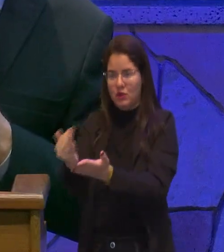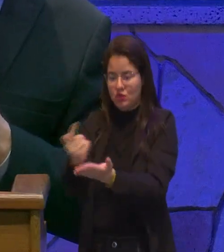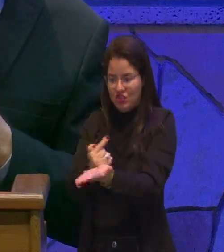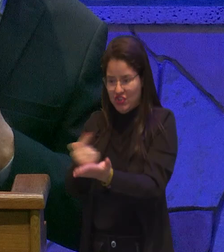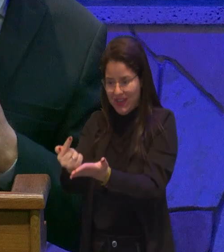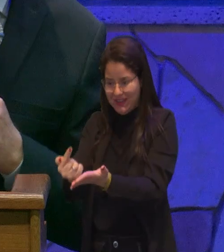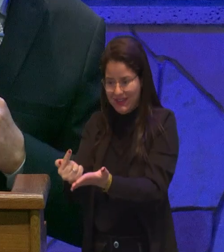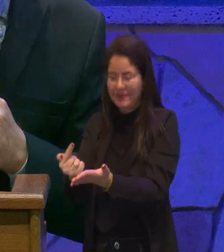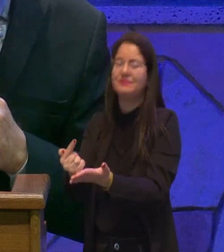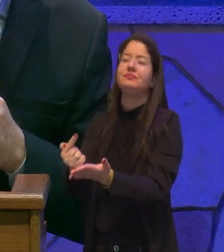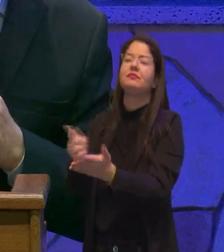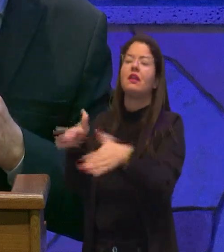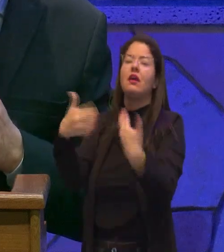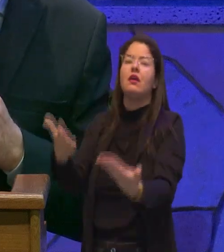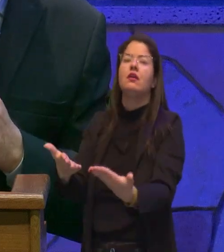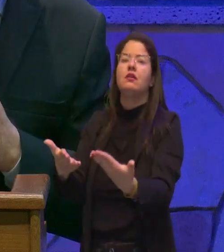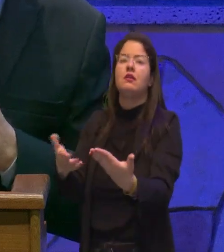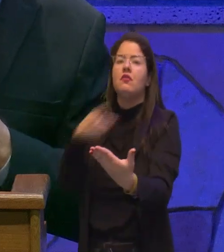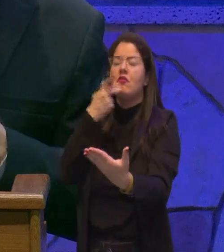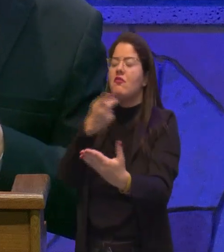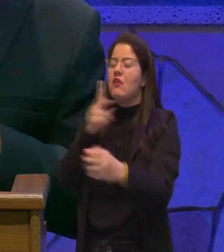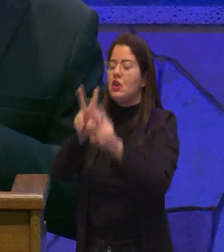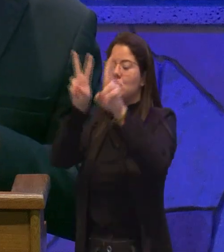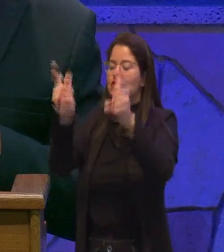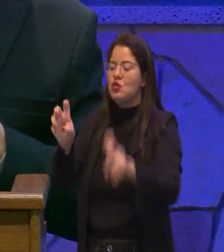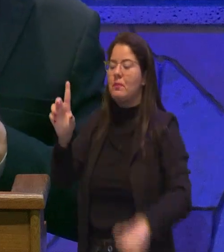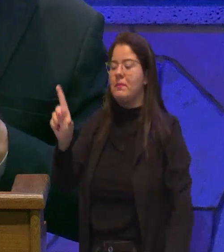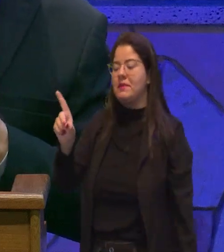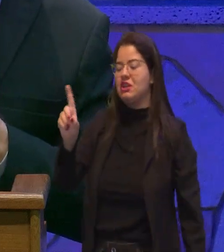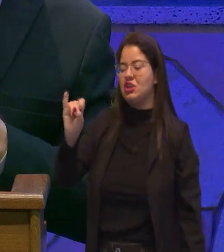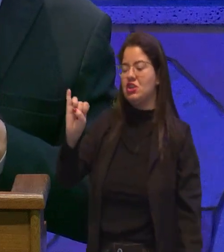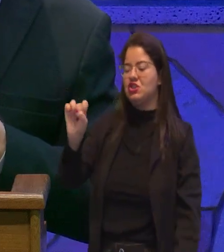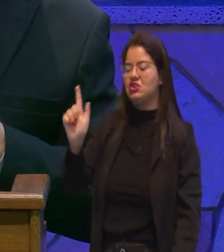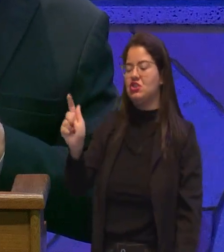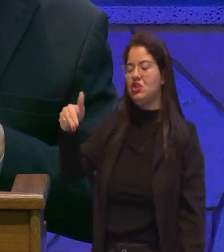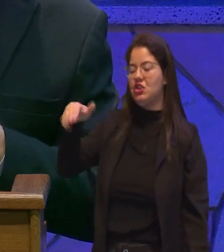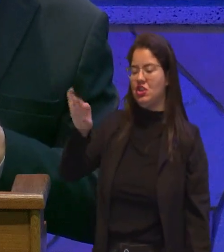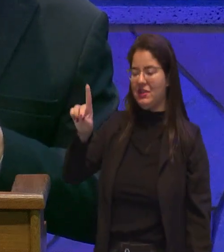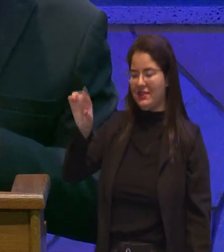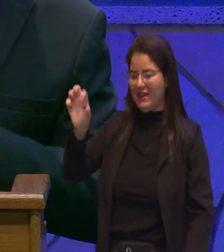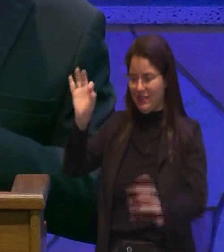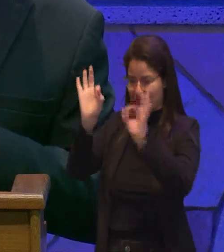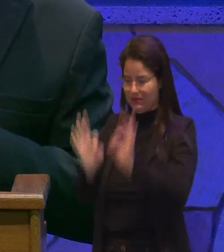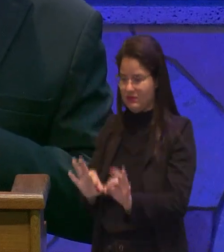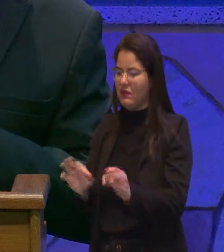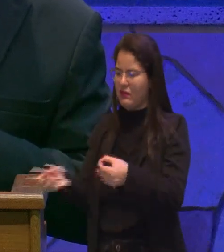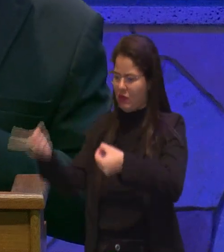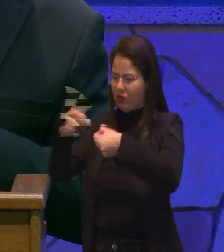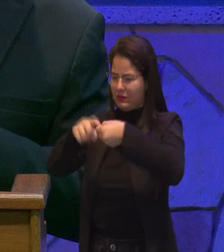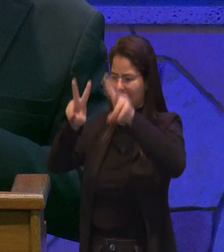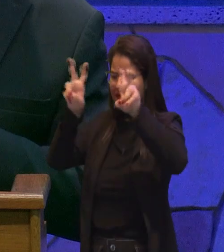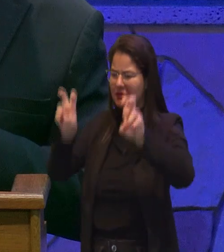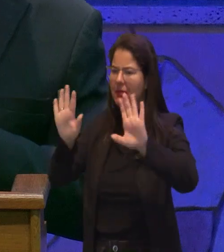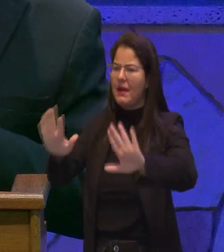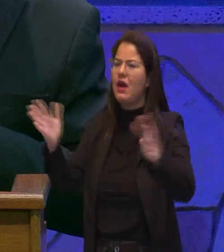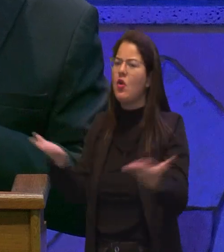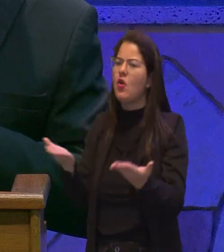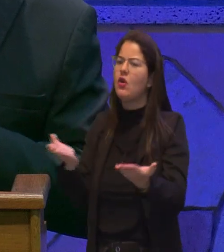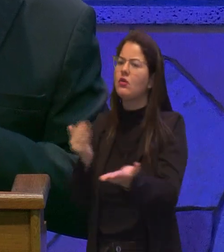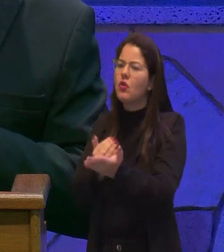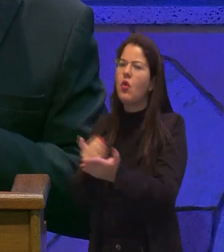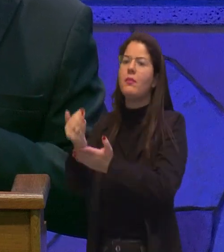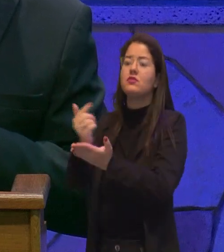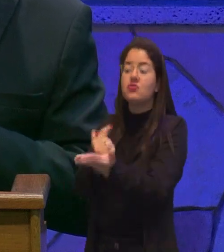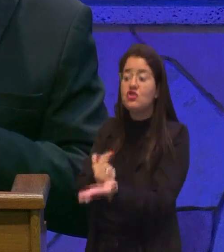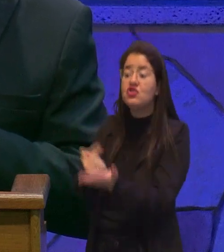um pouquinho a respeito e vou chegar lá na dignidade, tá, meus irmãos? Eu vou voltar a esse tema, mas eu quero voltar aqui